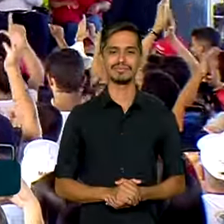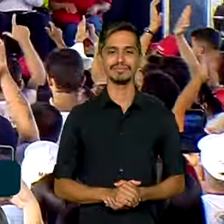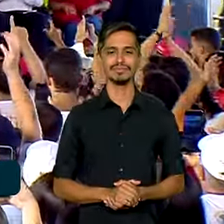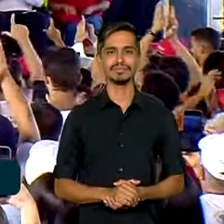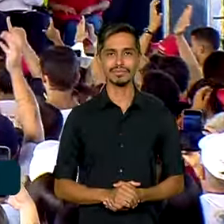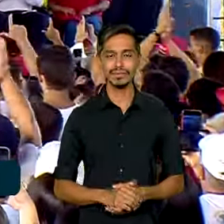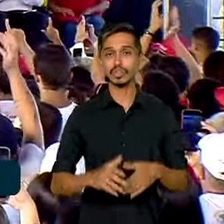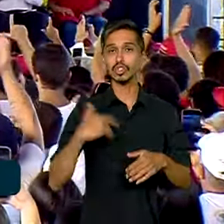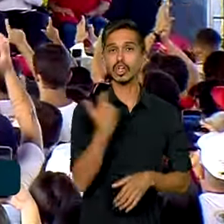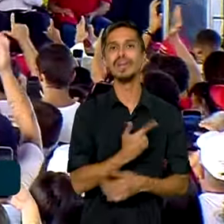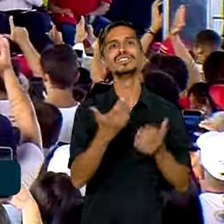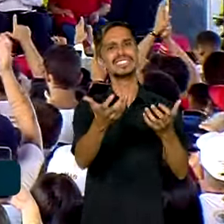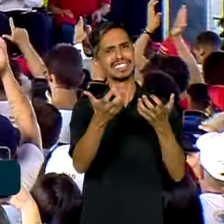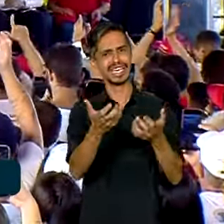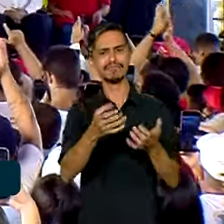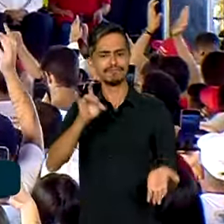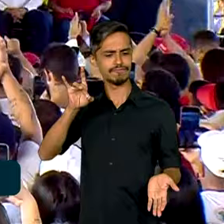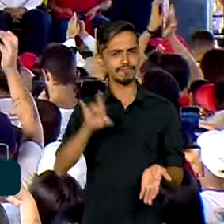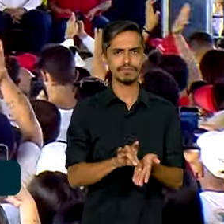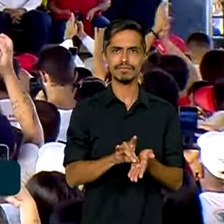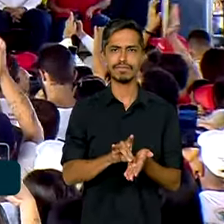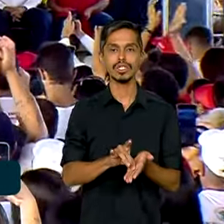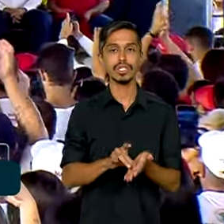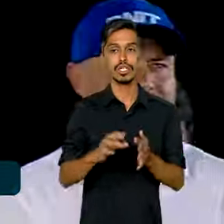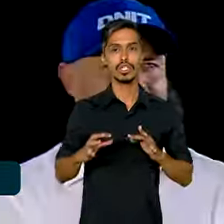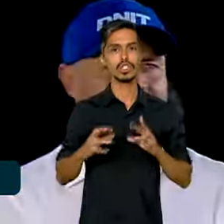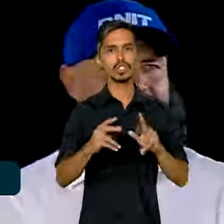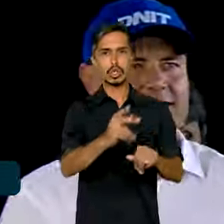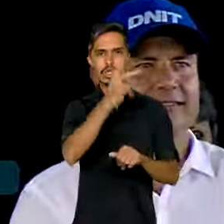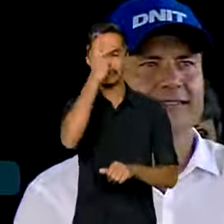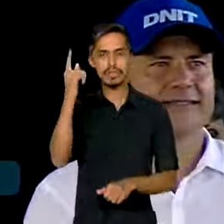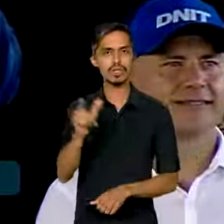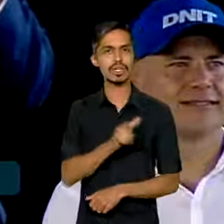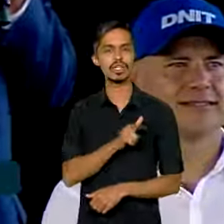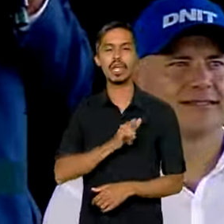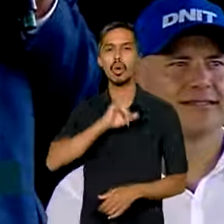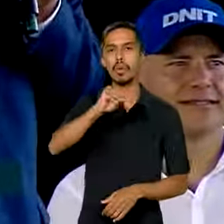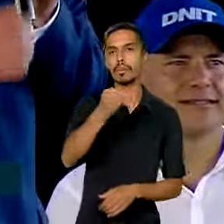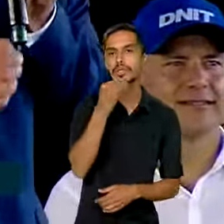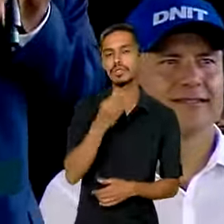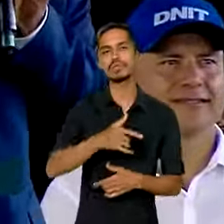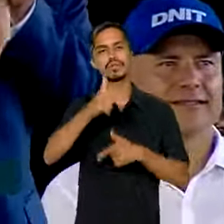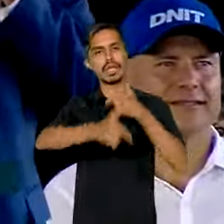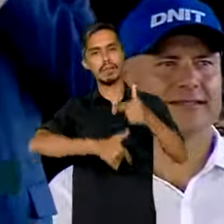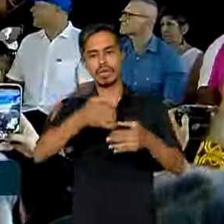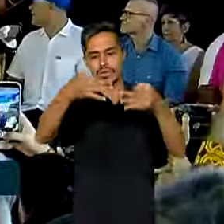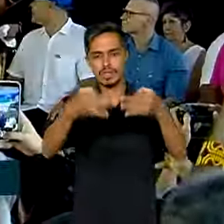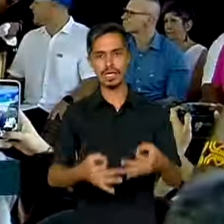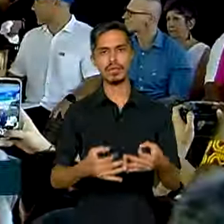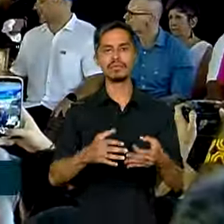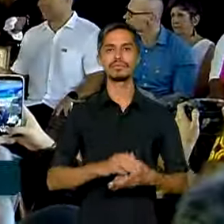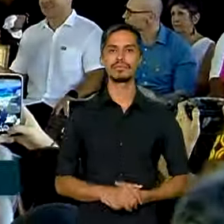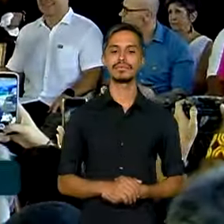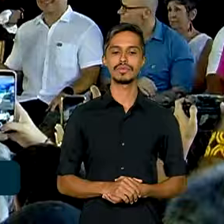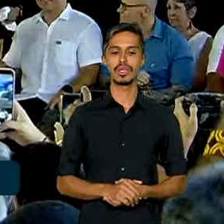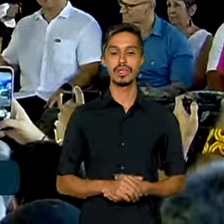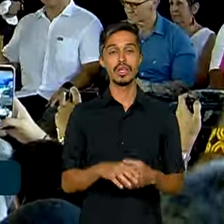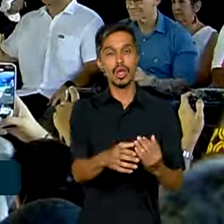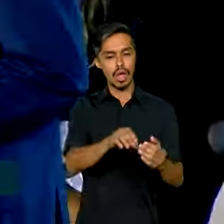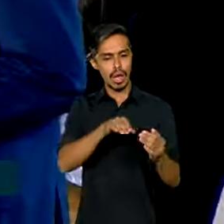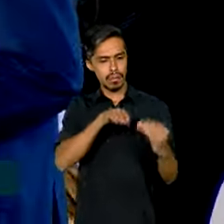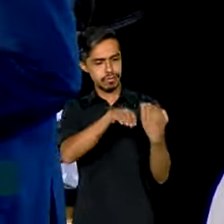A gente quer garantir que todas as pessoas tenham a oportunidade de um trabalho decente e digno. O contorno é